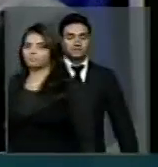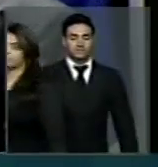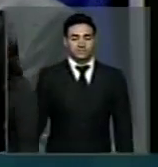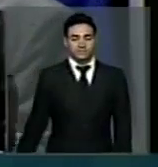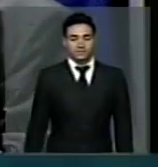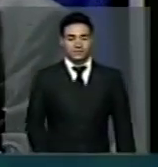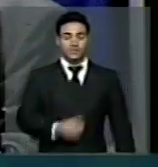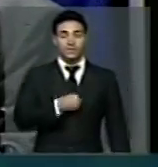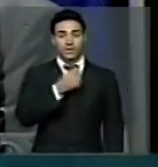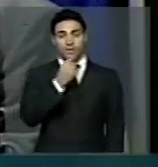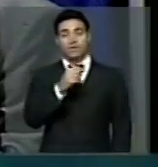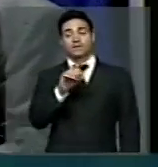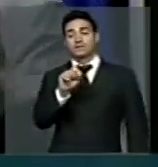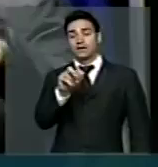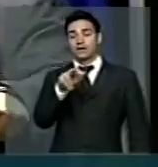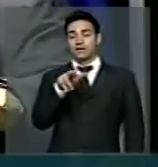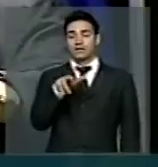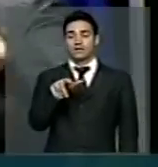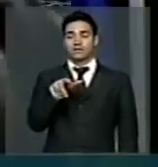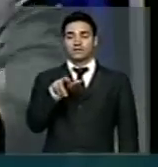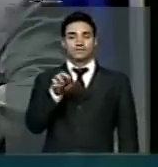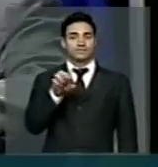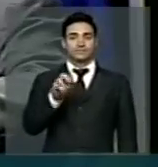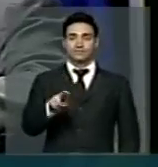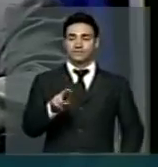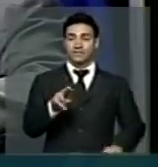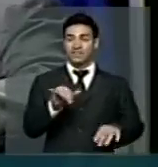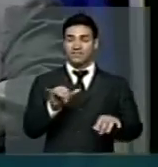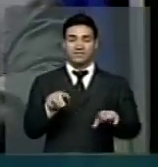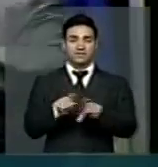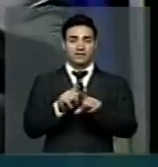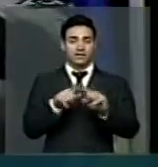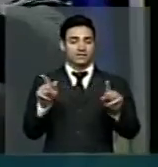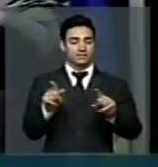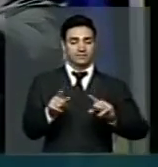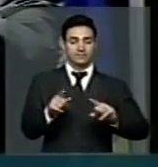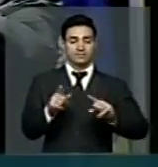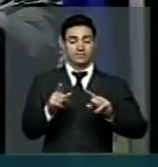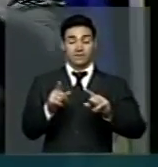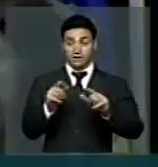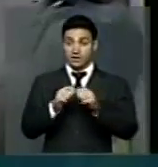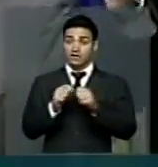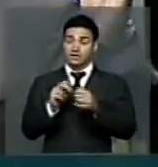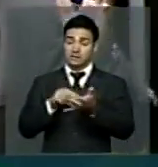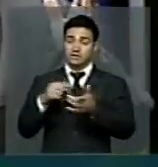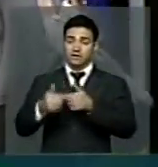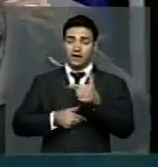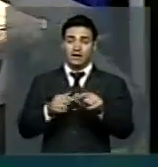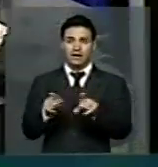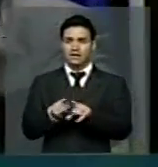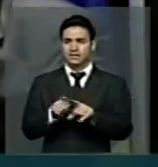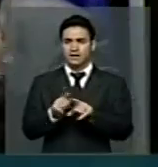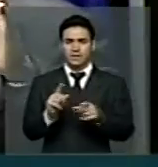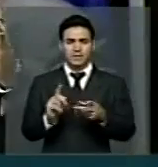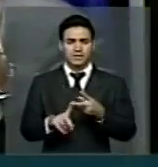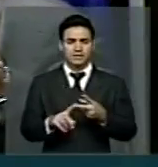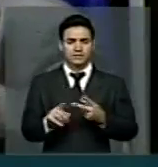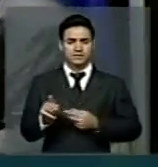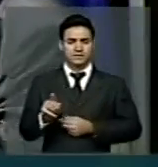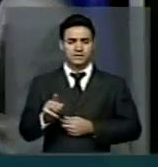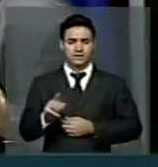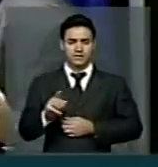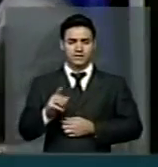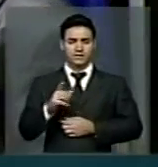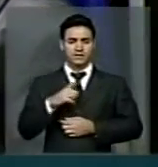nisso, realmente foi um democrata. Neste momento, fazendo com que esquecêssemos todo o seu período